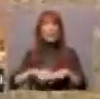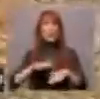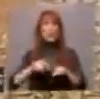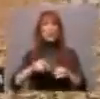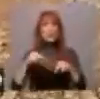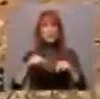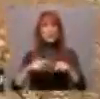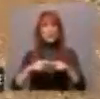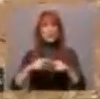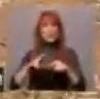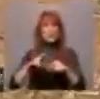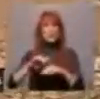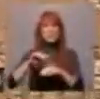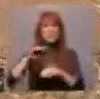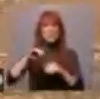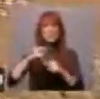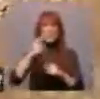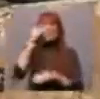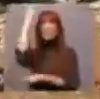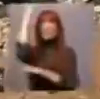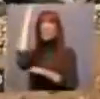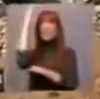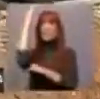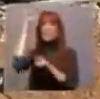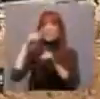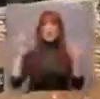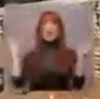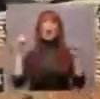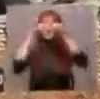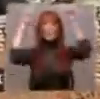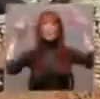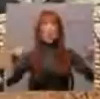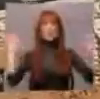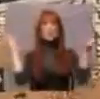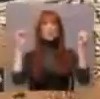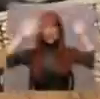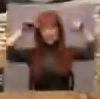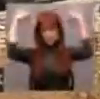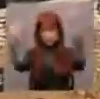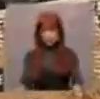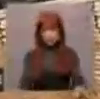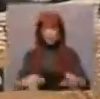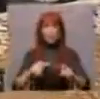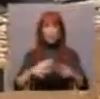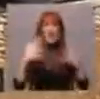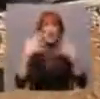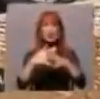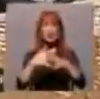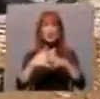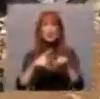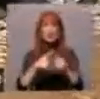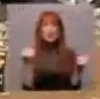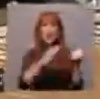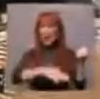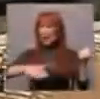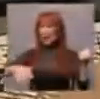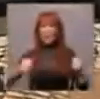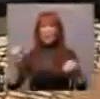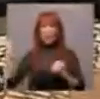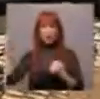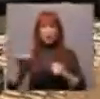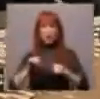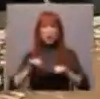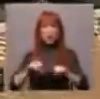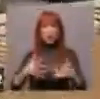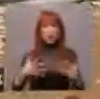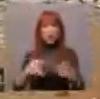terem sido roubados alguns postes publicitários e também algumas estruturas deste parque de estacionamento de um supermercado.